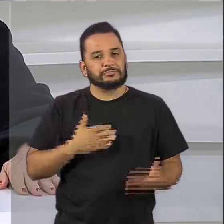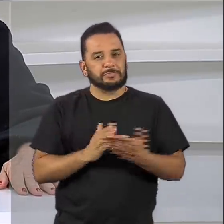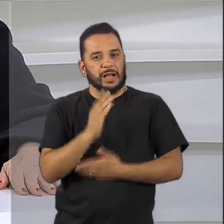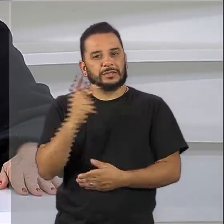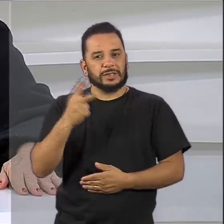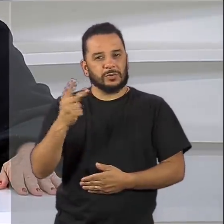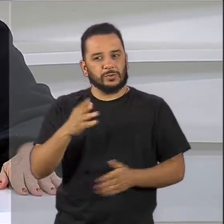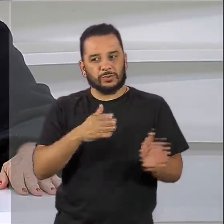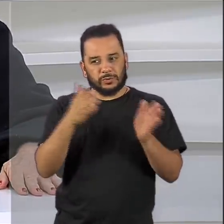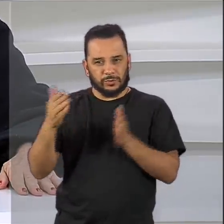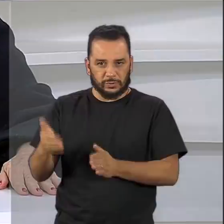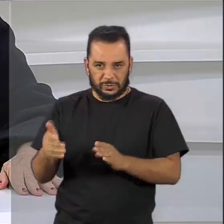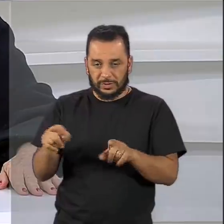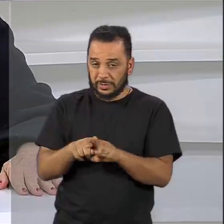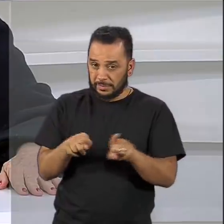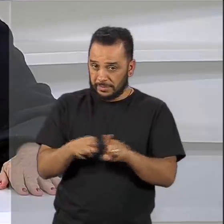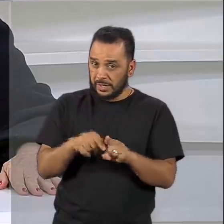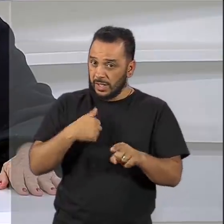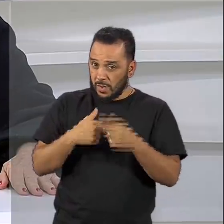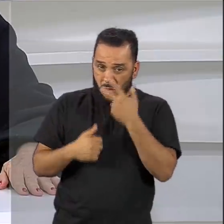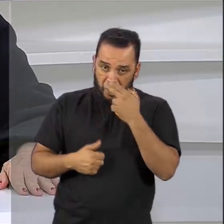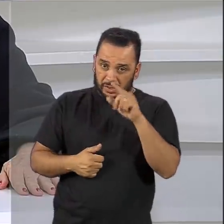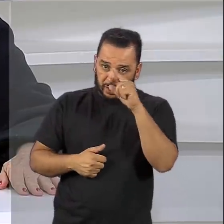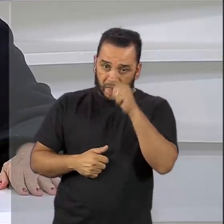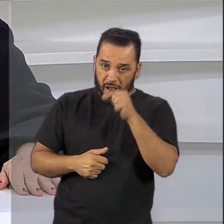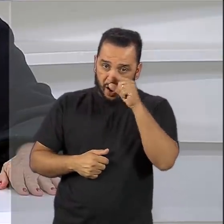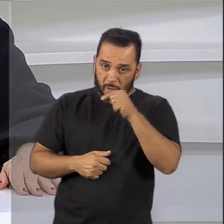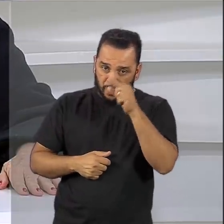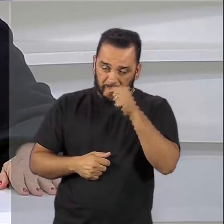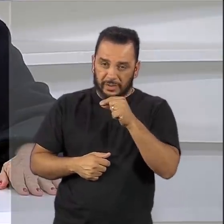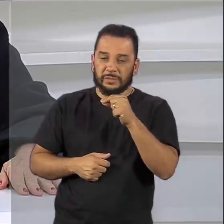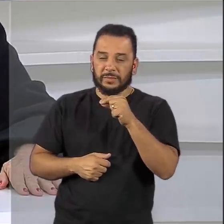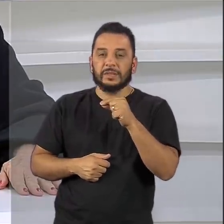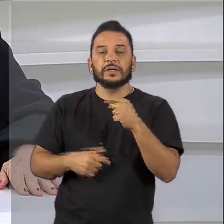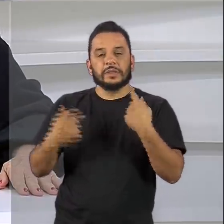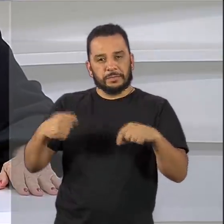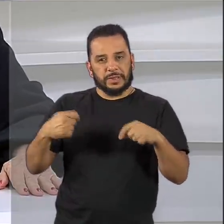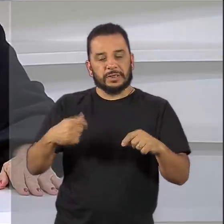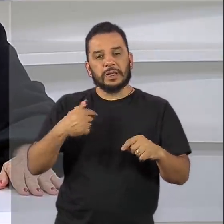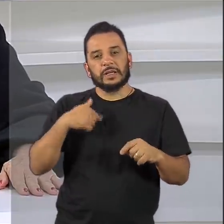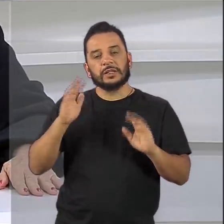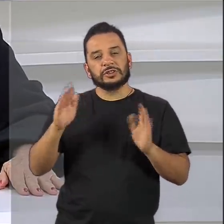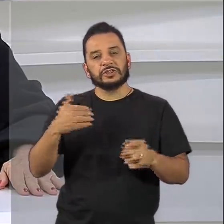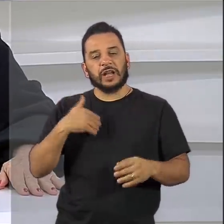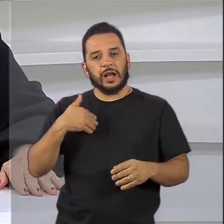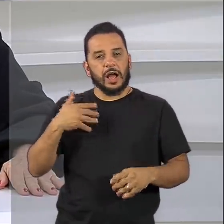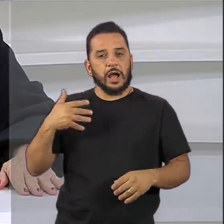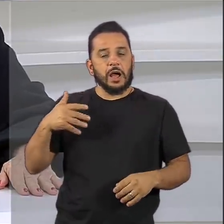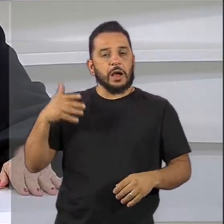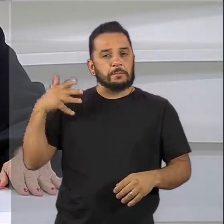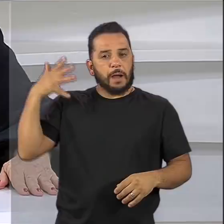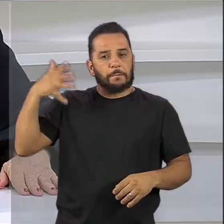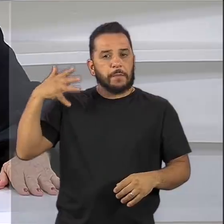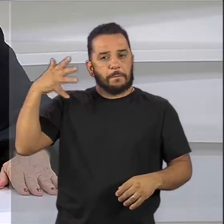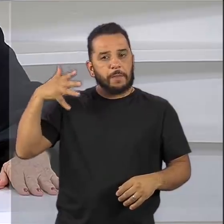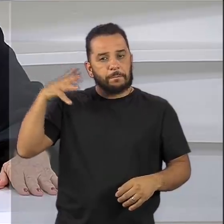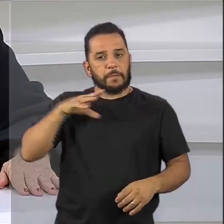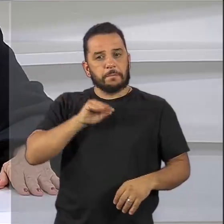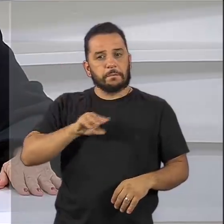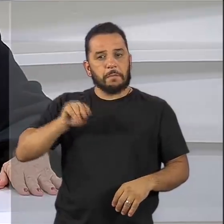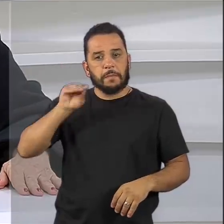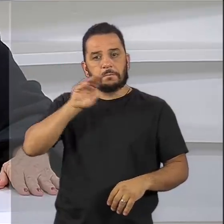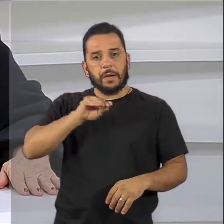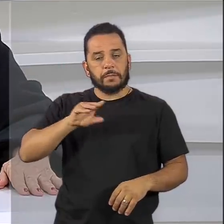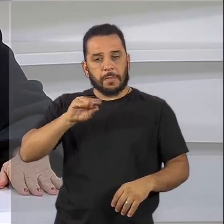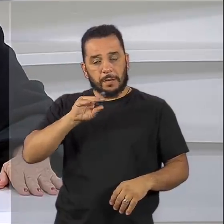E acho que o Alckmin, querendo ou não querendo, ele vai ter que fazer um discurso à direita, competir com o Bolsonaro, porque não